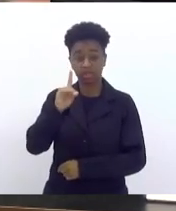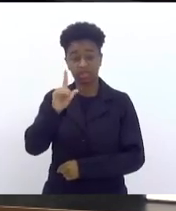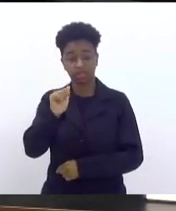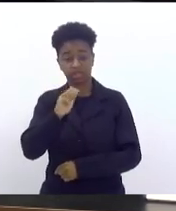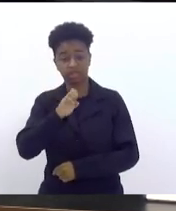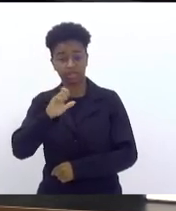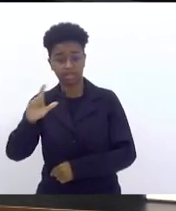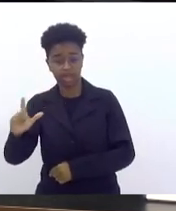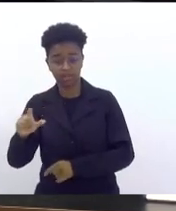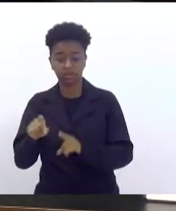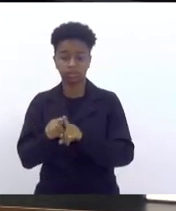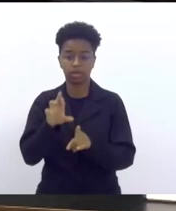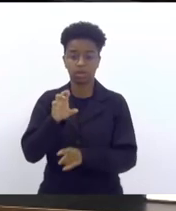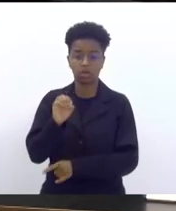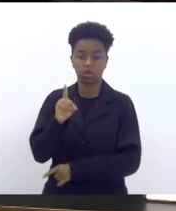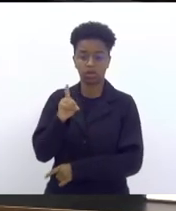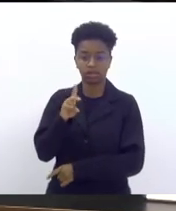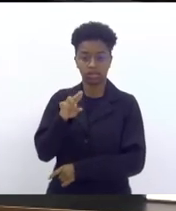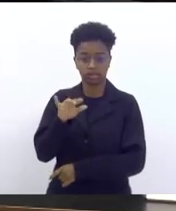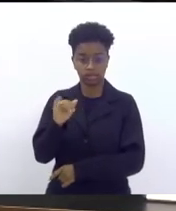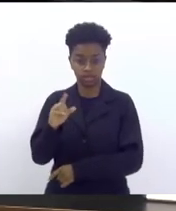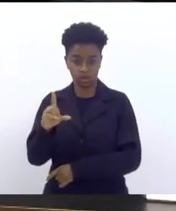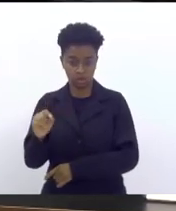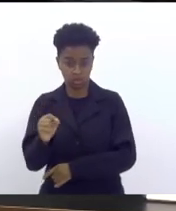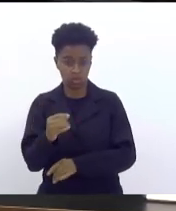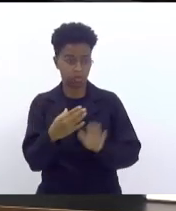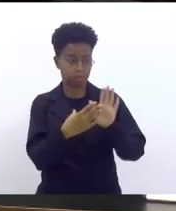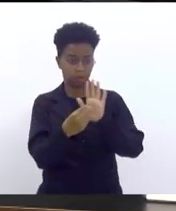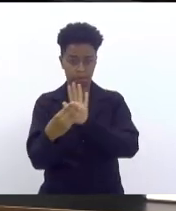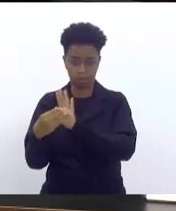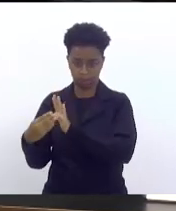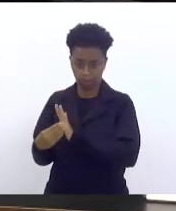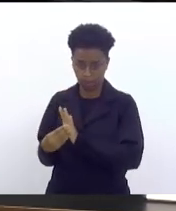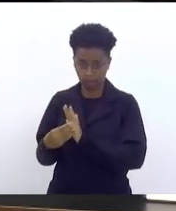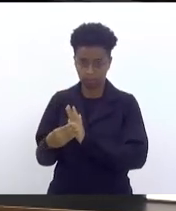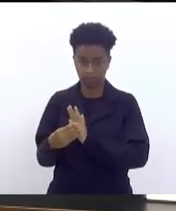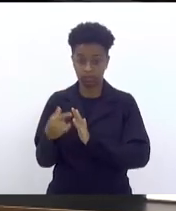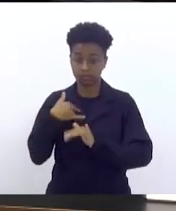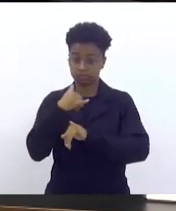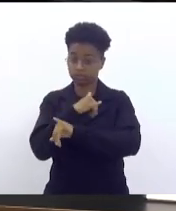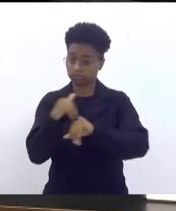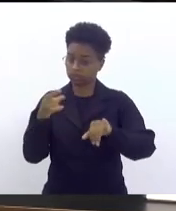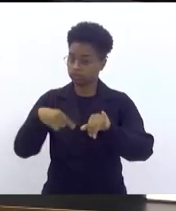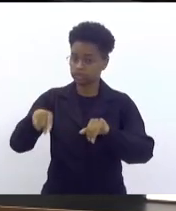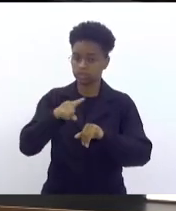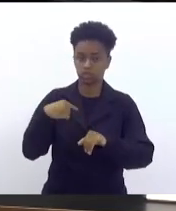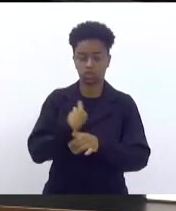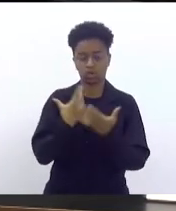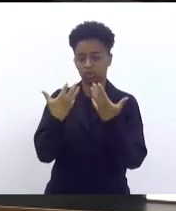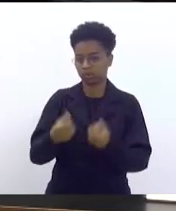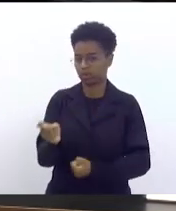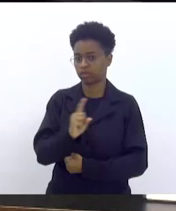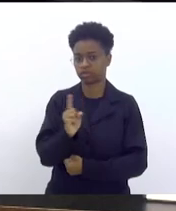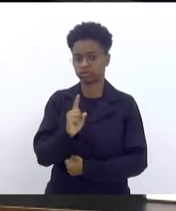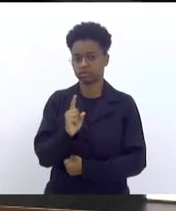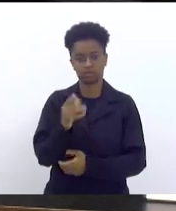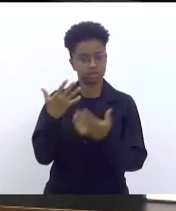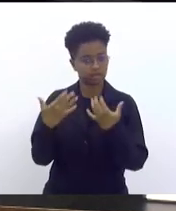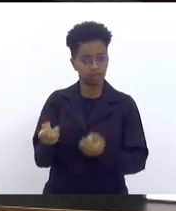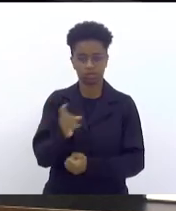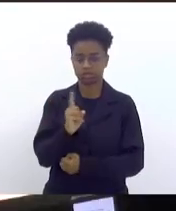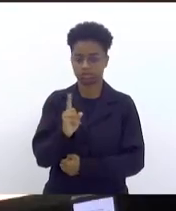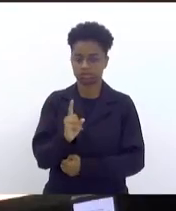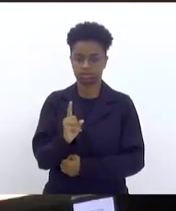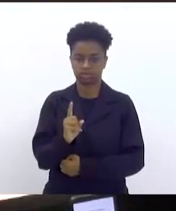librelon e Rodrigo Amorins meus irmãos e minhas irmãs aqui não passa não vai passar